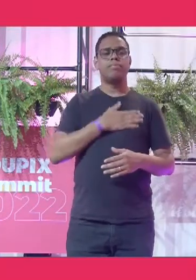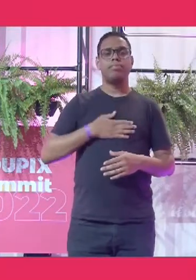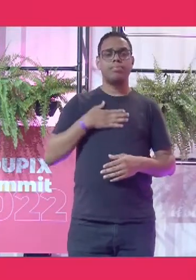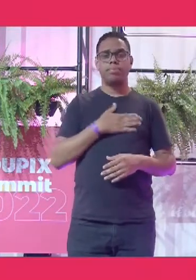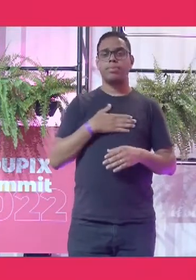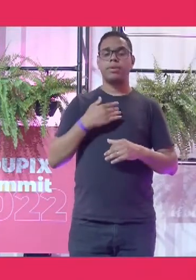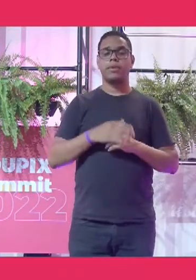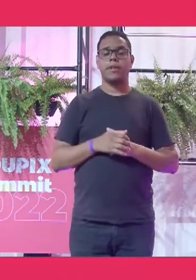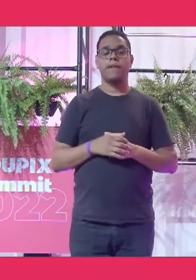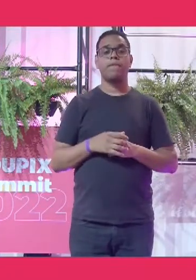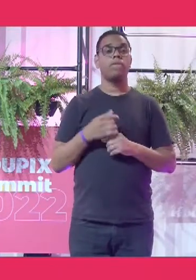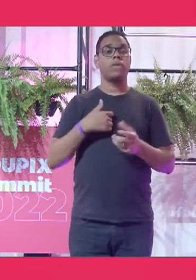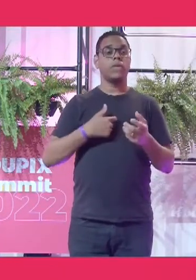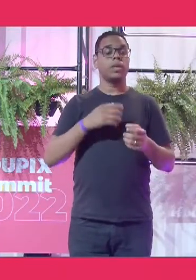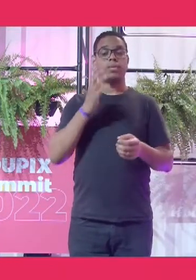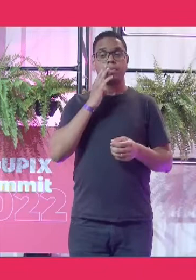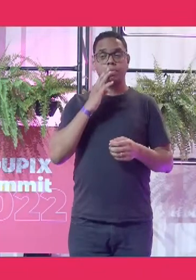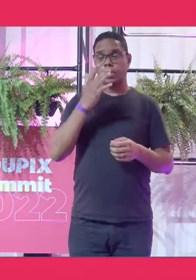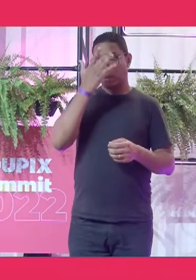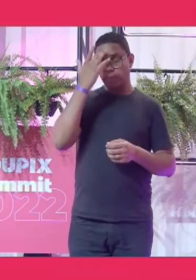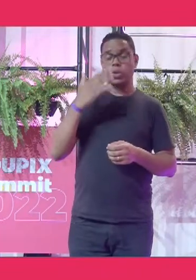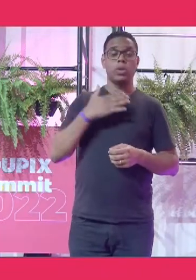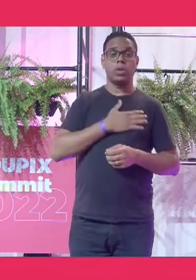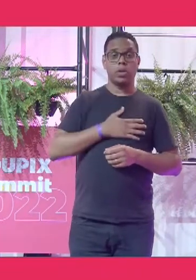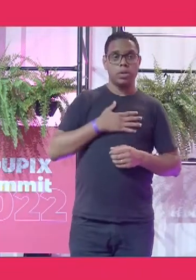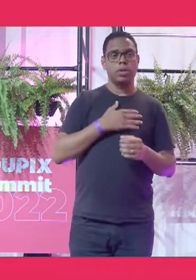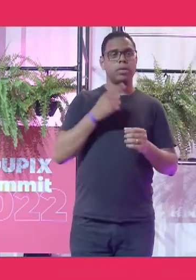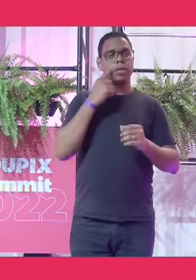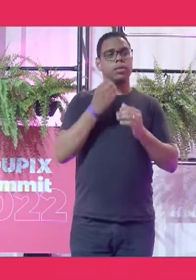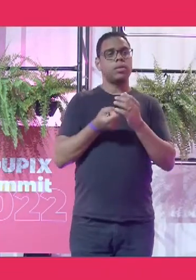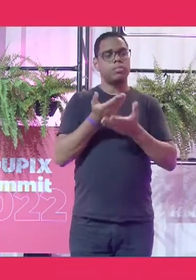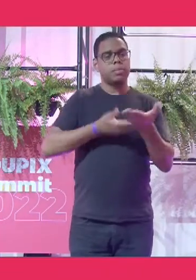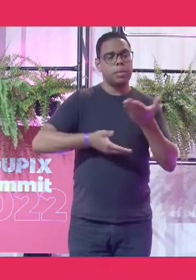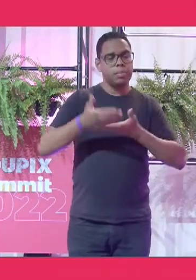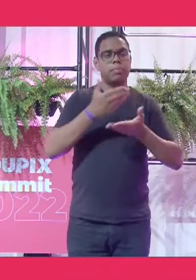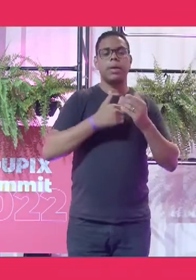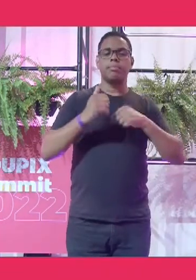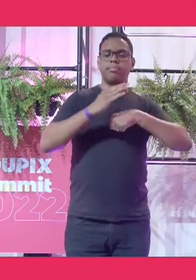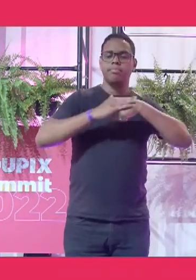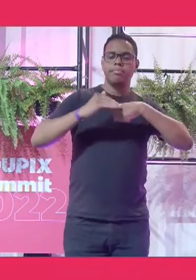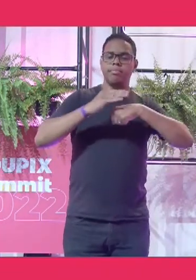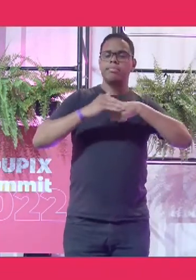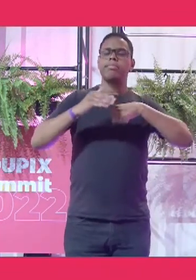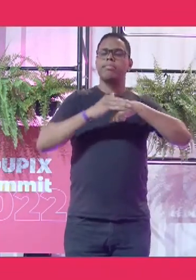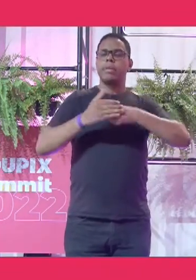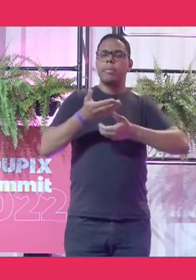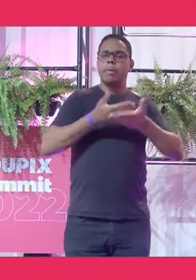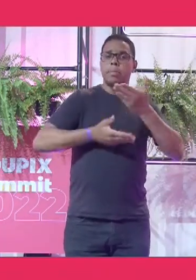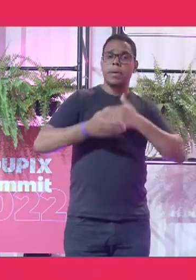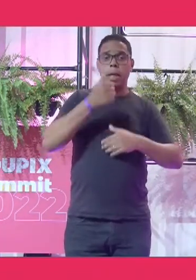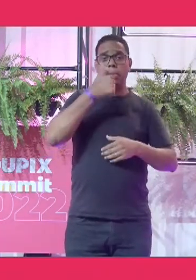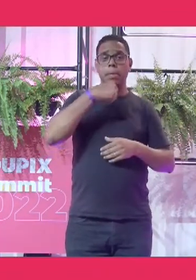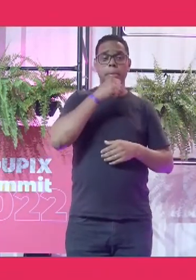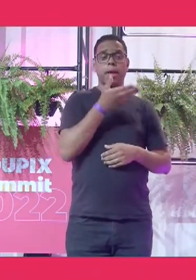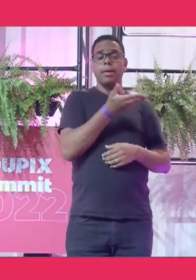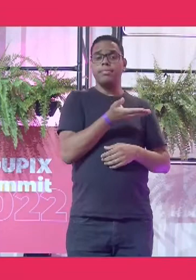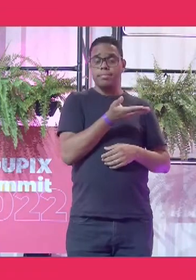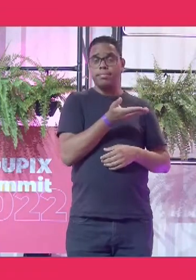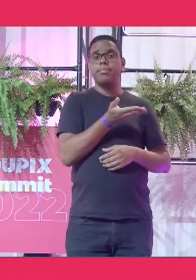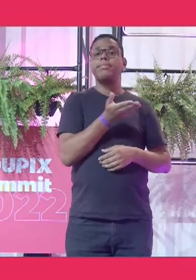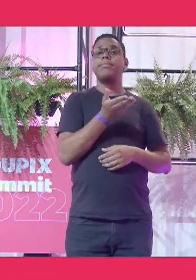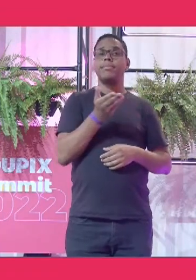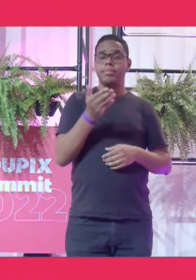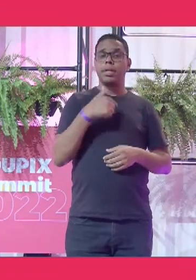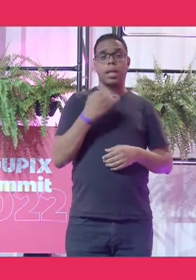de tipo assim, Sim. cara, que legal, as pessoas estão criando uma relação de carinho e de afeto com a minha mãe, assim, que é uma pessoa que é